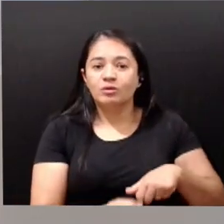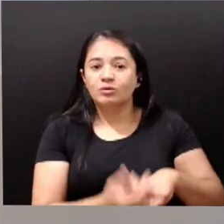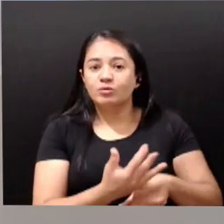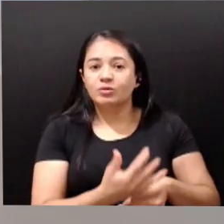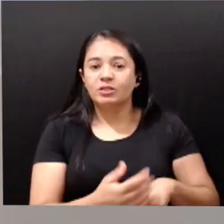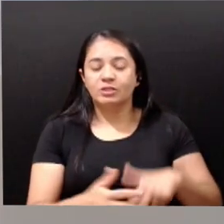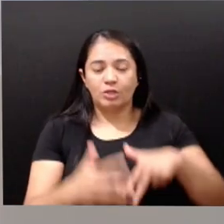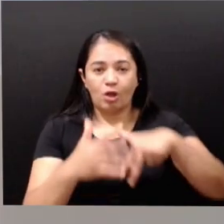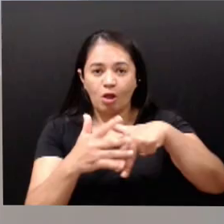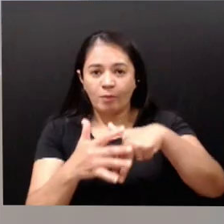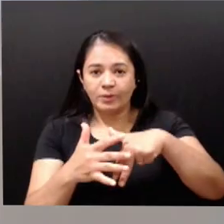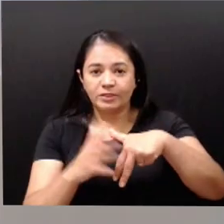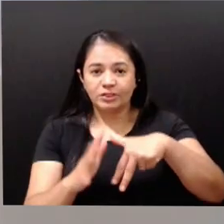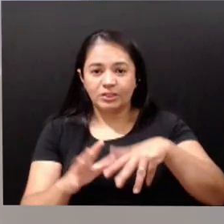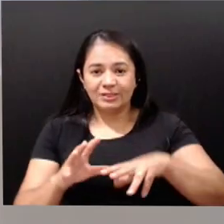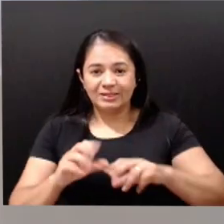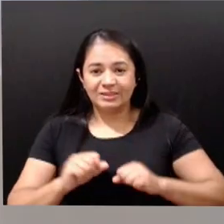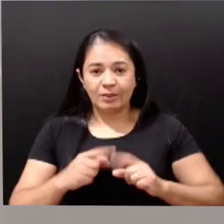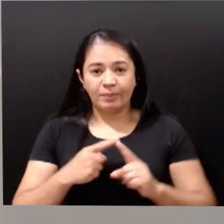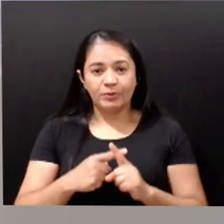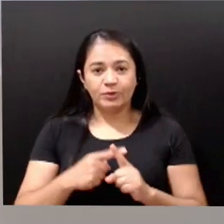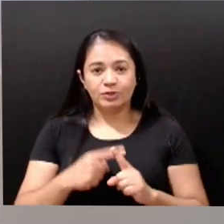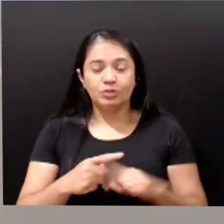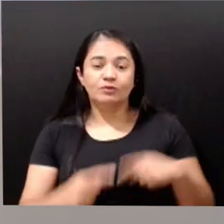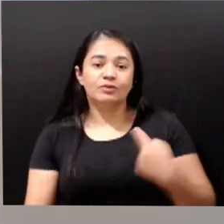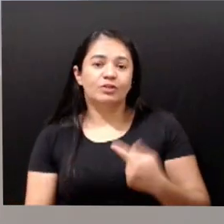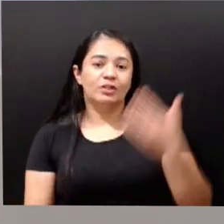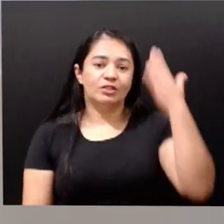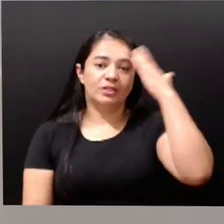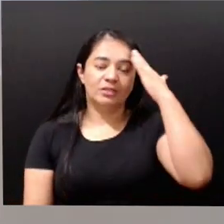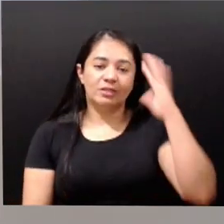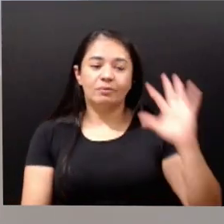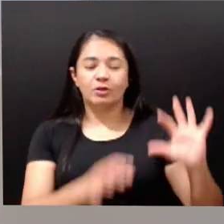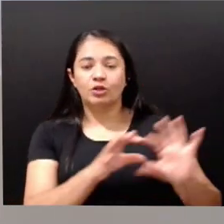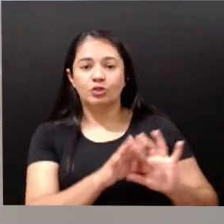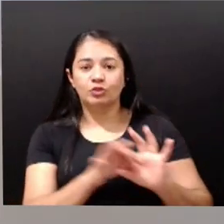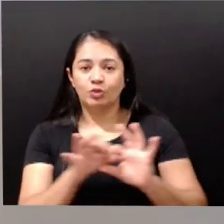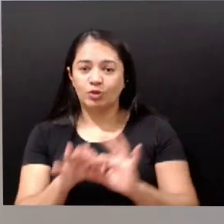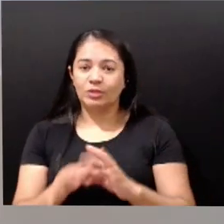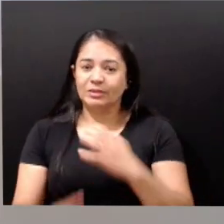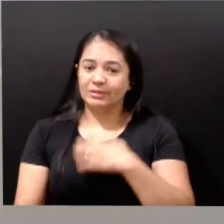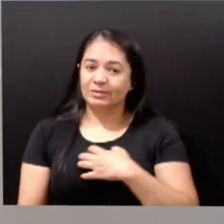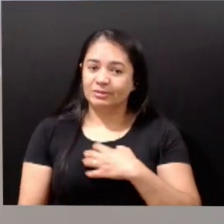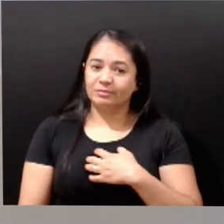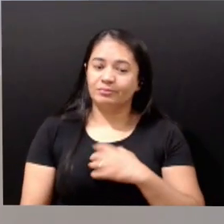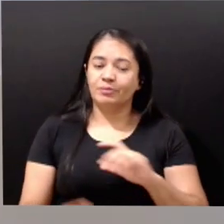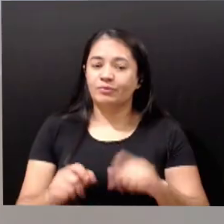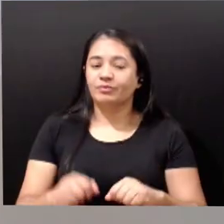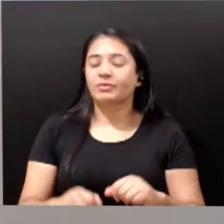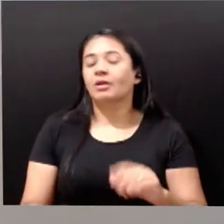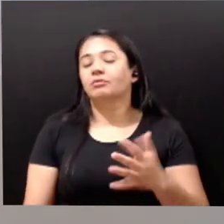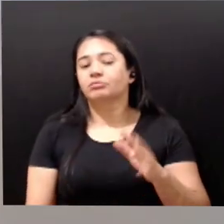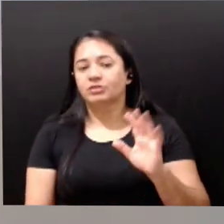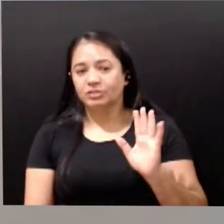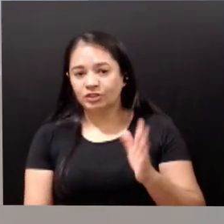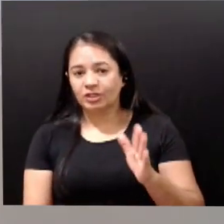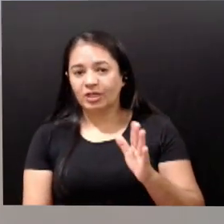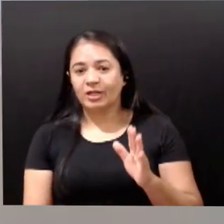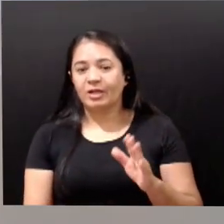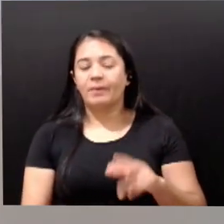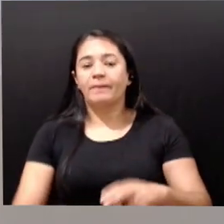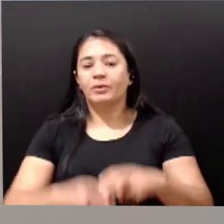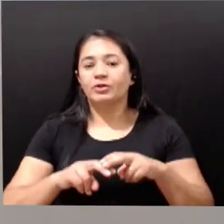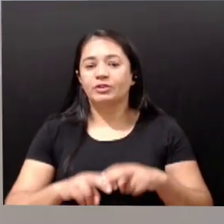da infecção. Quando o paciente tem esse anticorpo positivo, a gente entende que, no contexto em que ele tenha sintomas compatíveis, provavelmente